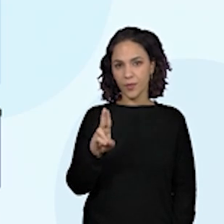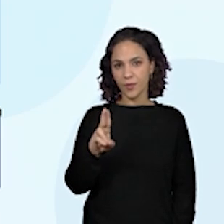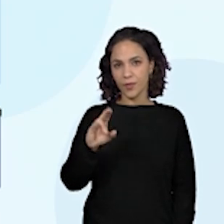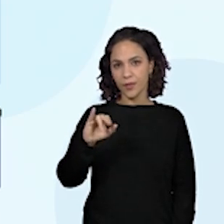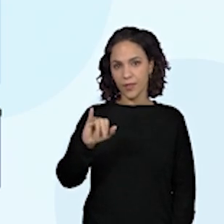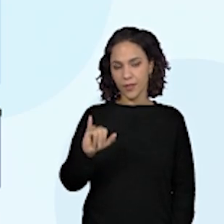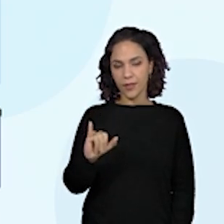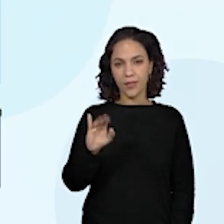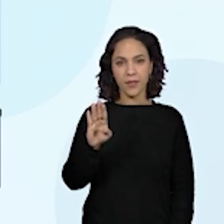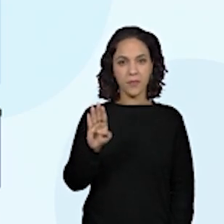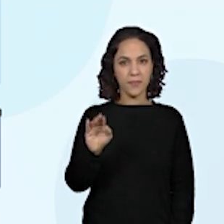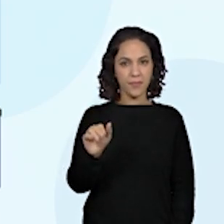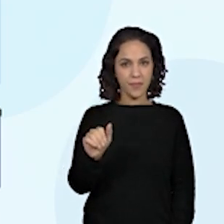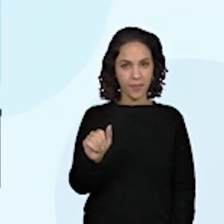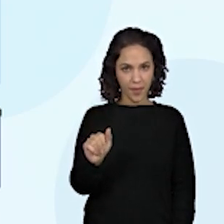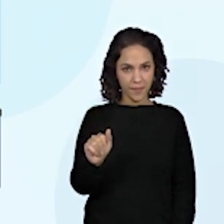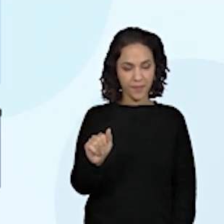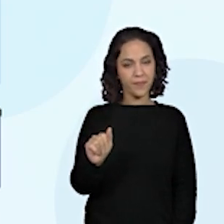Carapicuíba.